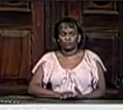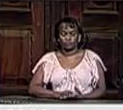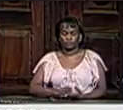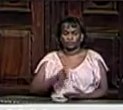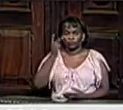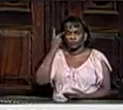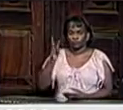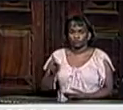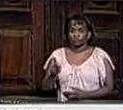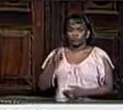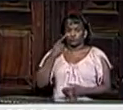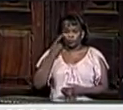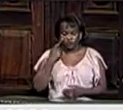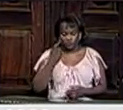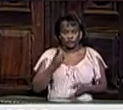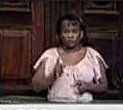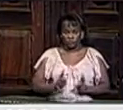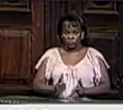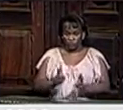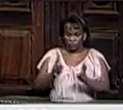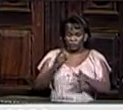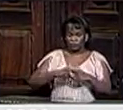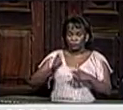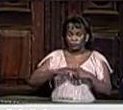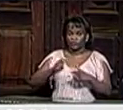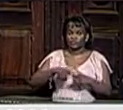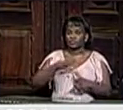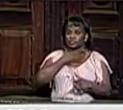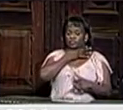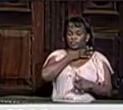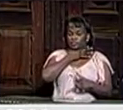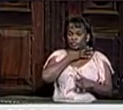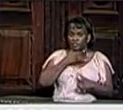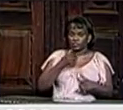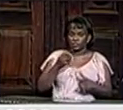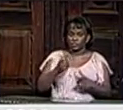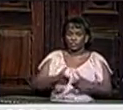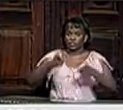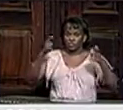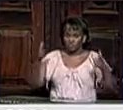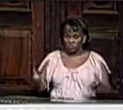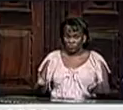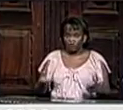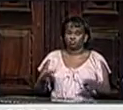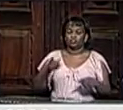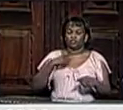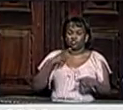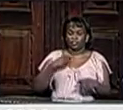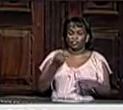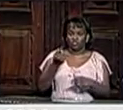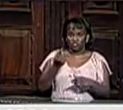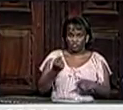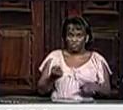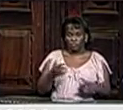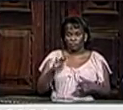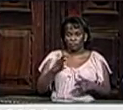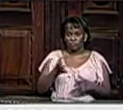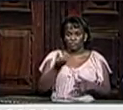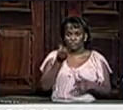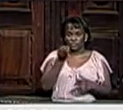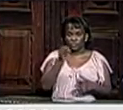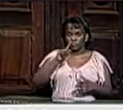Para enfrentar uma crise dessa dimensão, quando a receita está em torno de